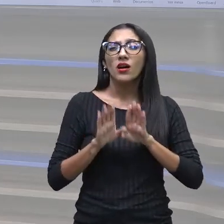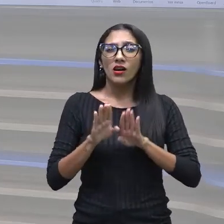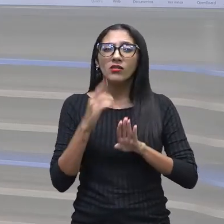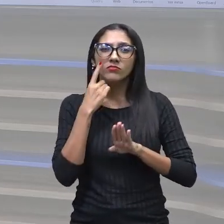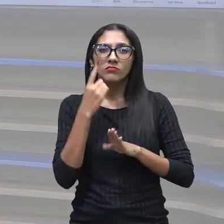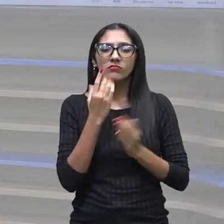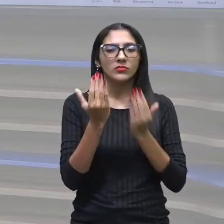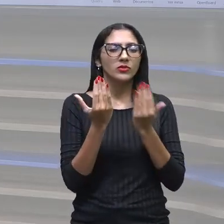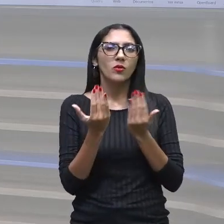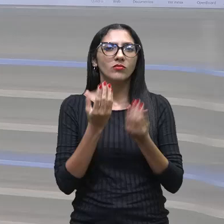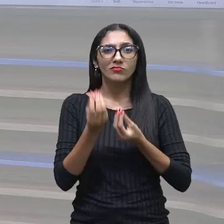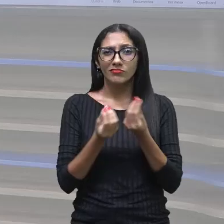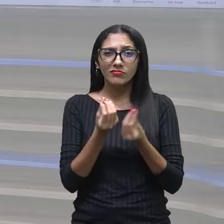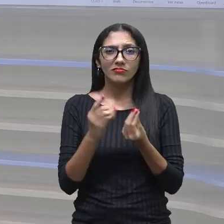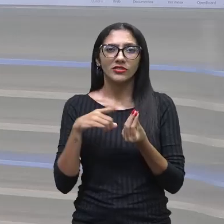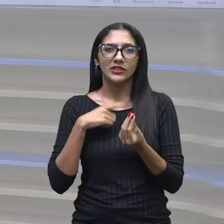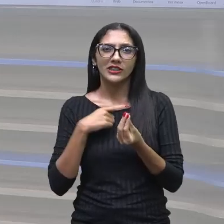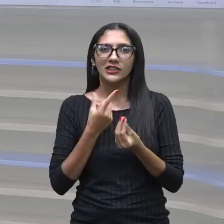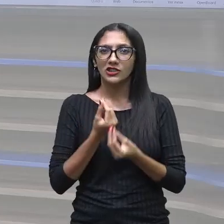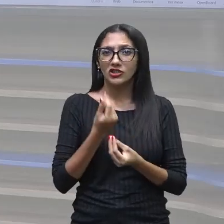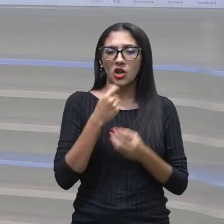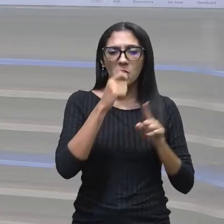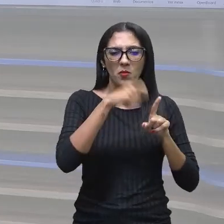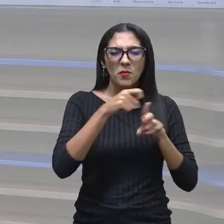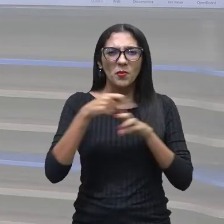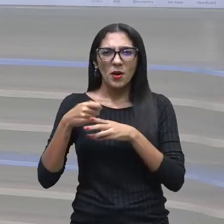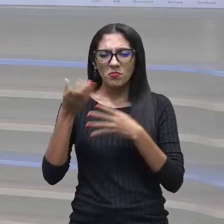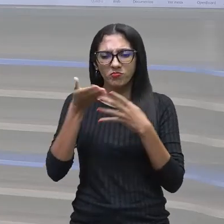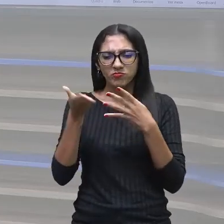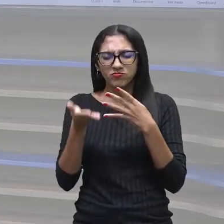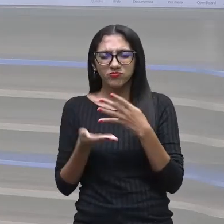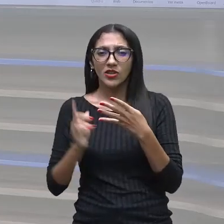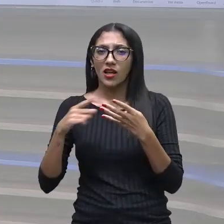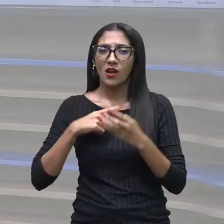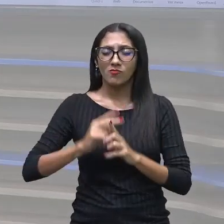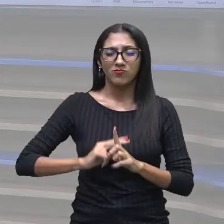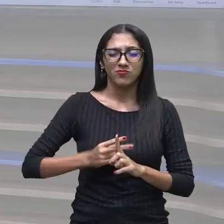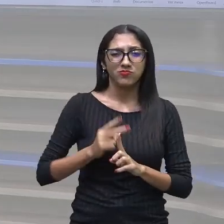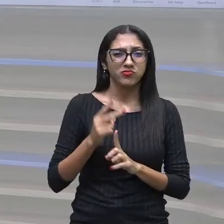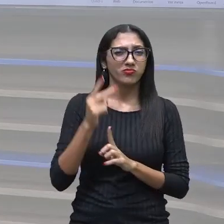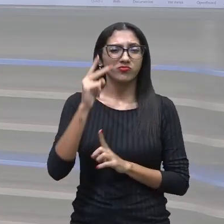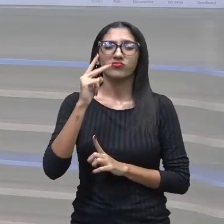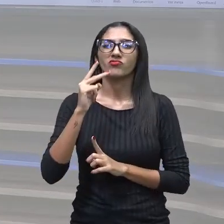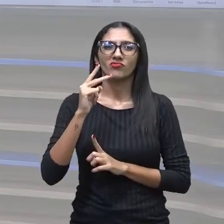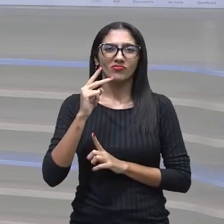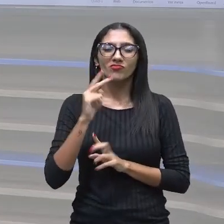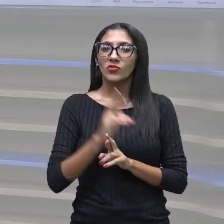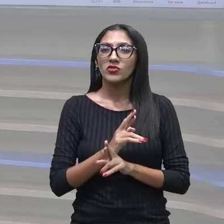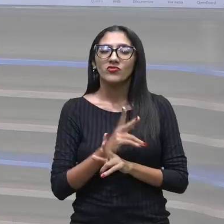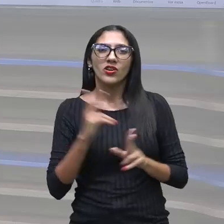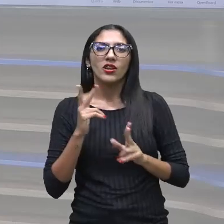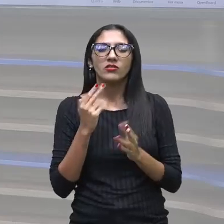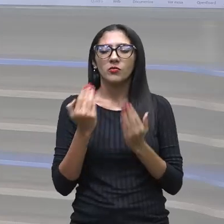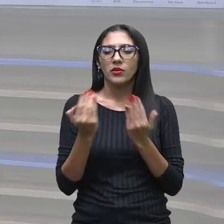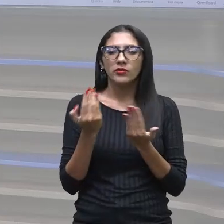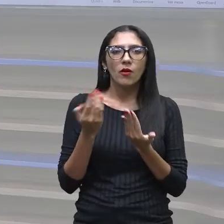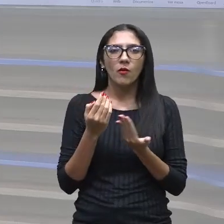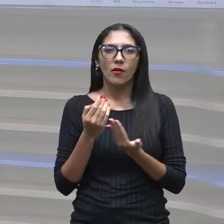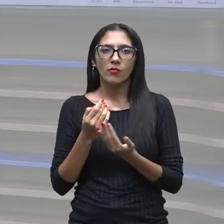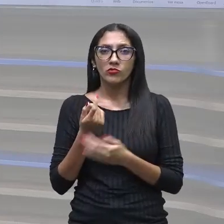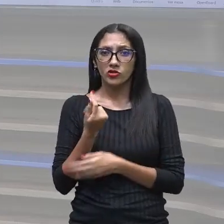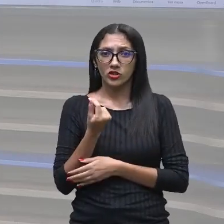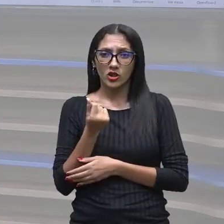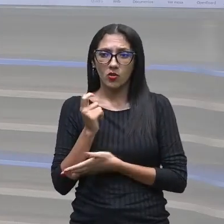que pagar, elas vão se tornar um valor muito maior do que essa sua reforma, do que essa sua troca de automóvel